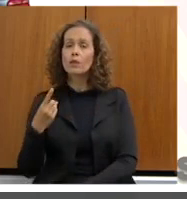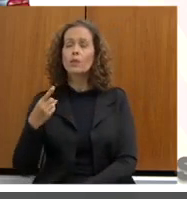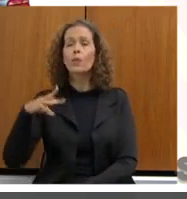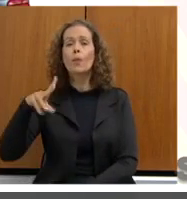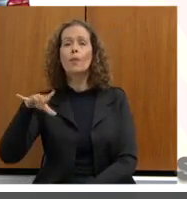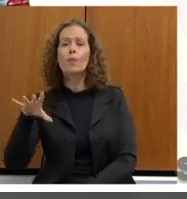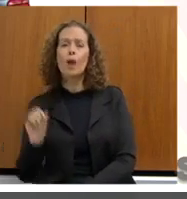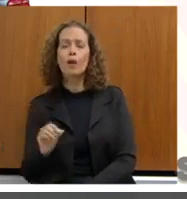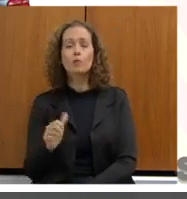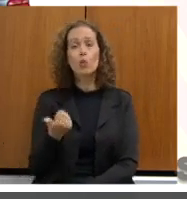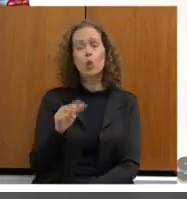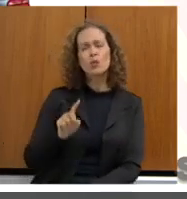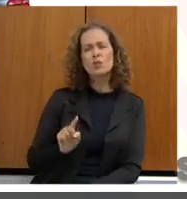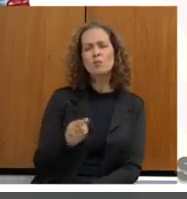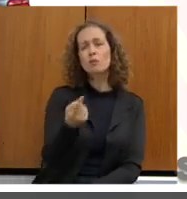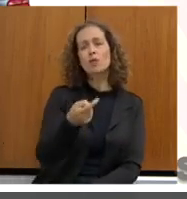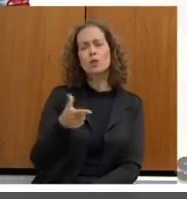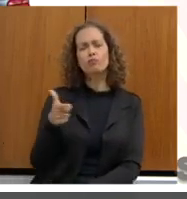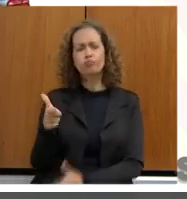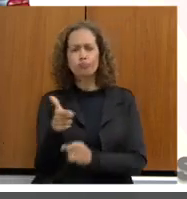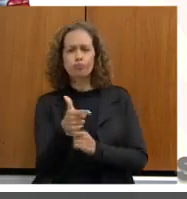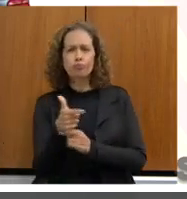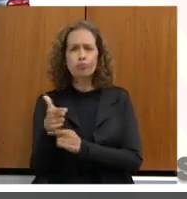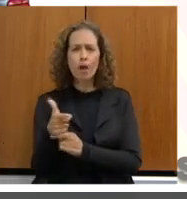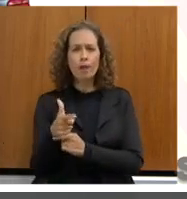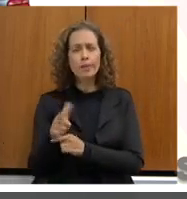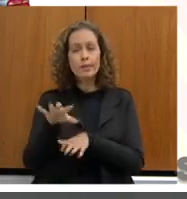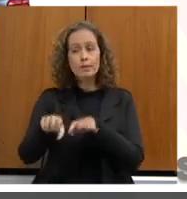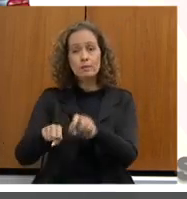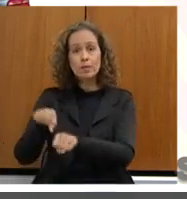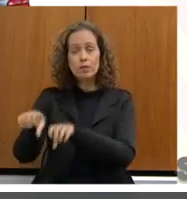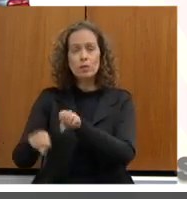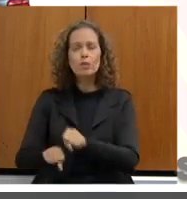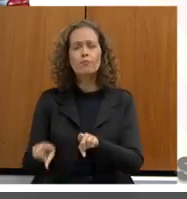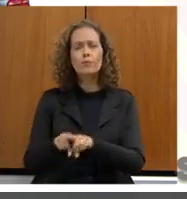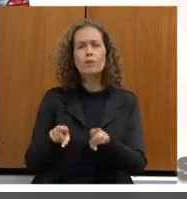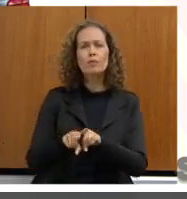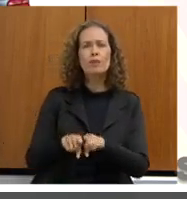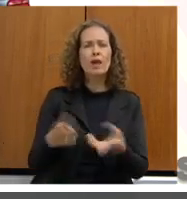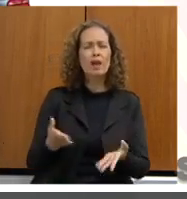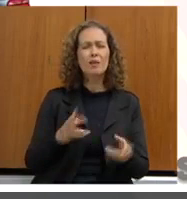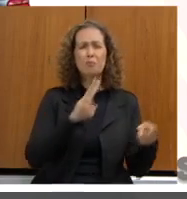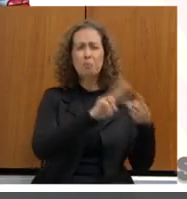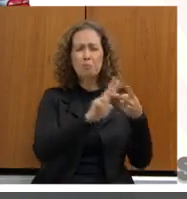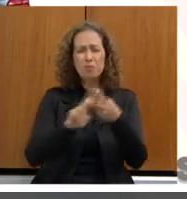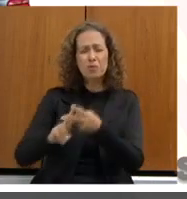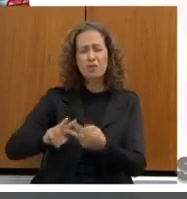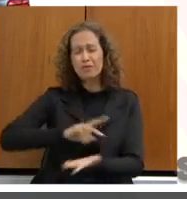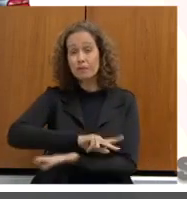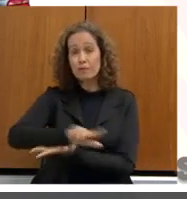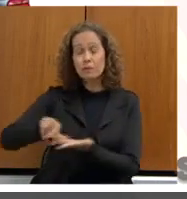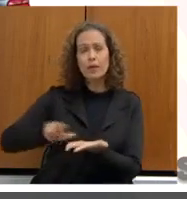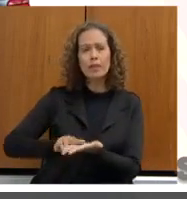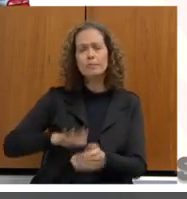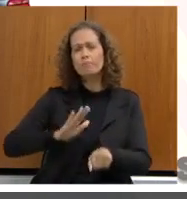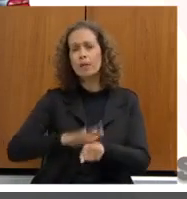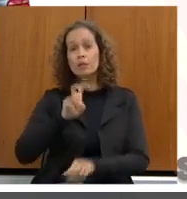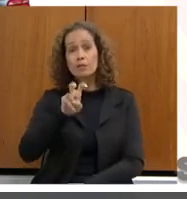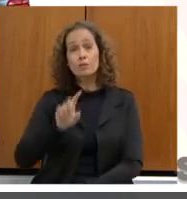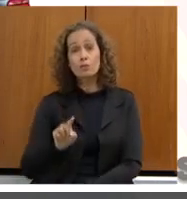mil armas apreendidas mais de 131 mil prisões mais cinco mil veículos recuperados